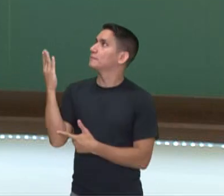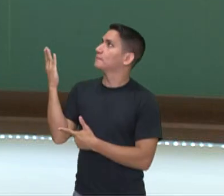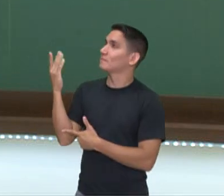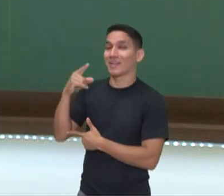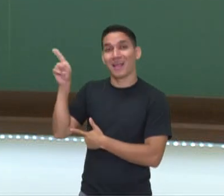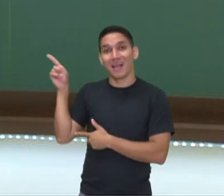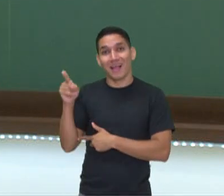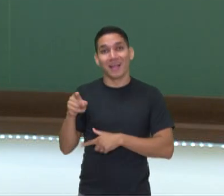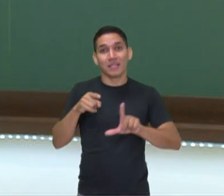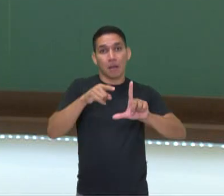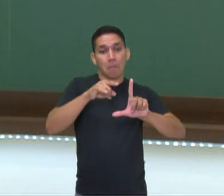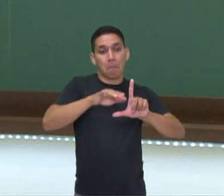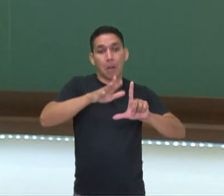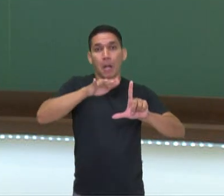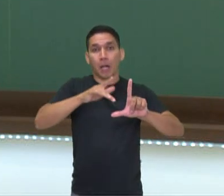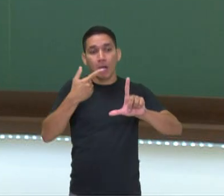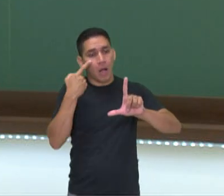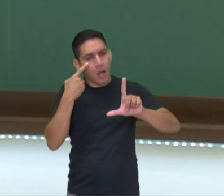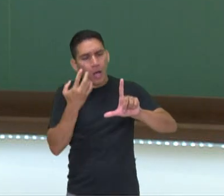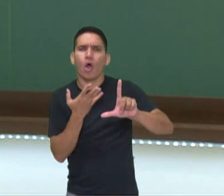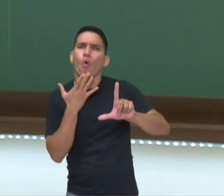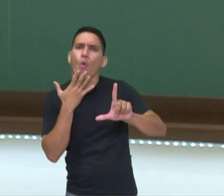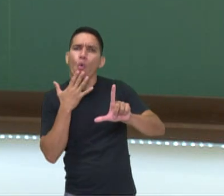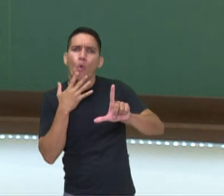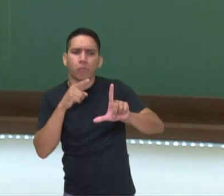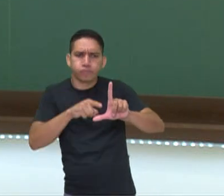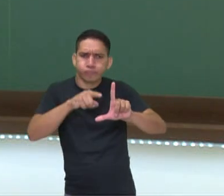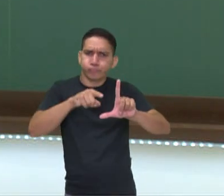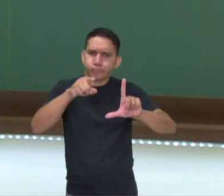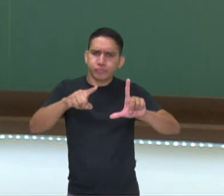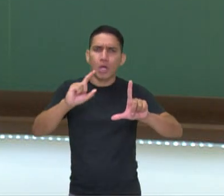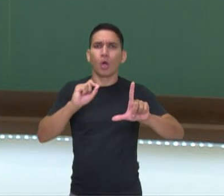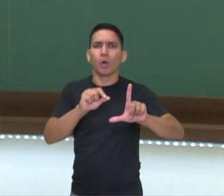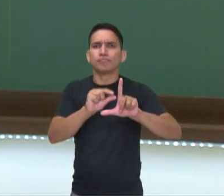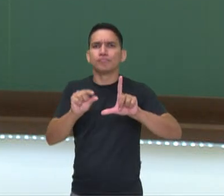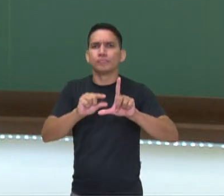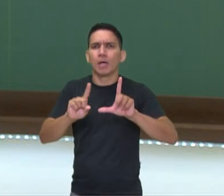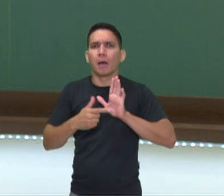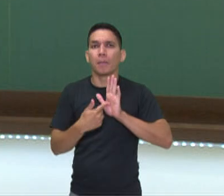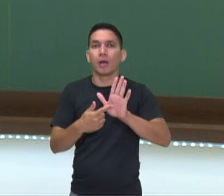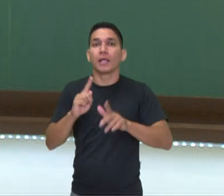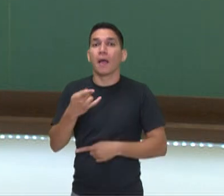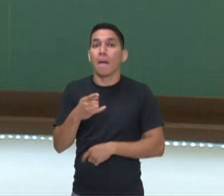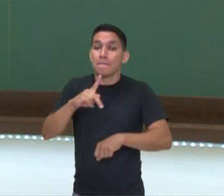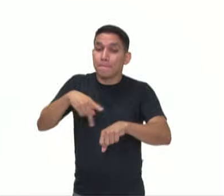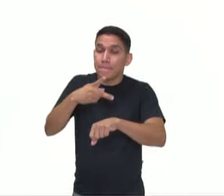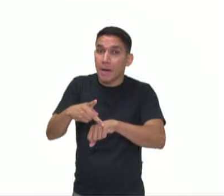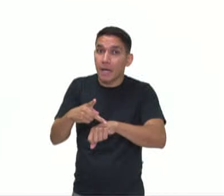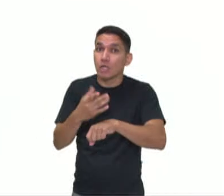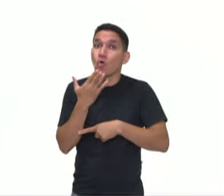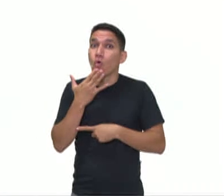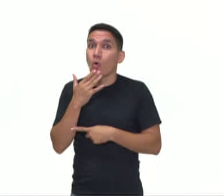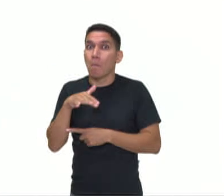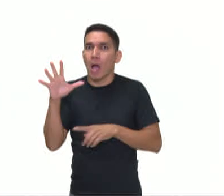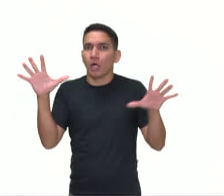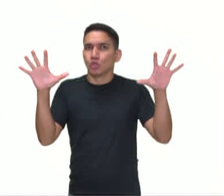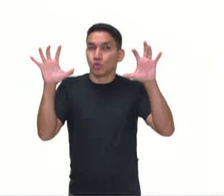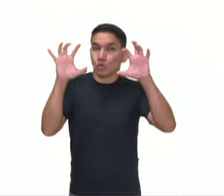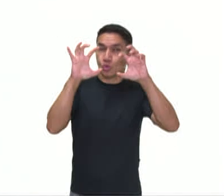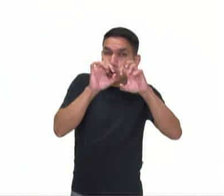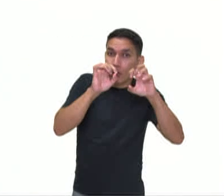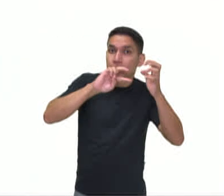essa escala térmica de cores, ela vai nos indicar que os países que apresentam coloração mais escura